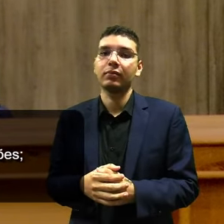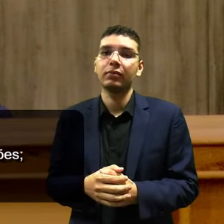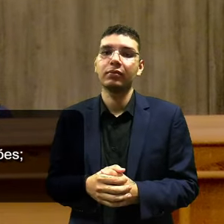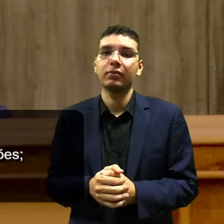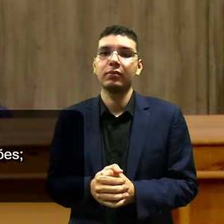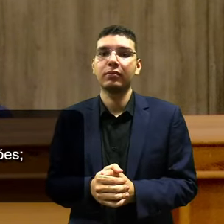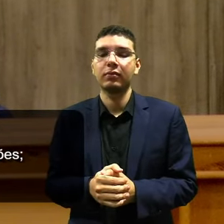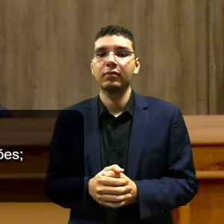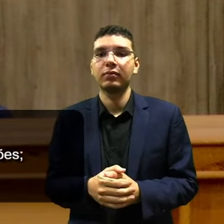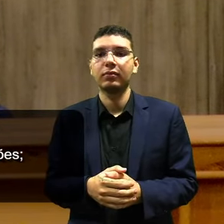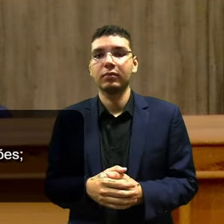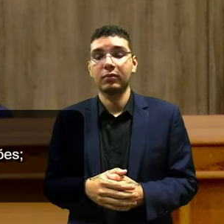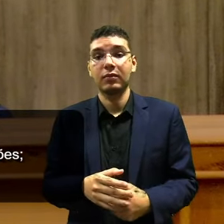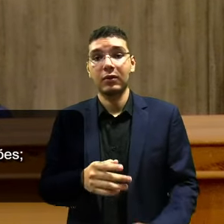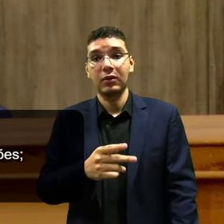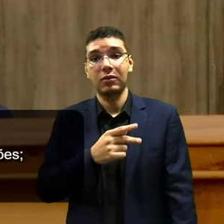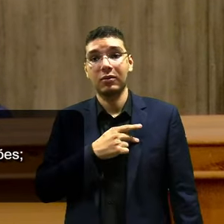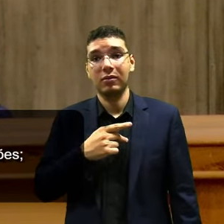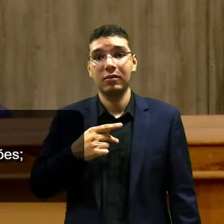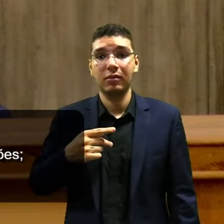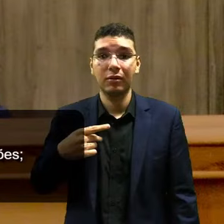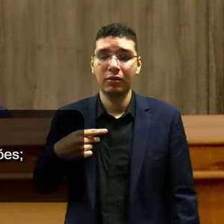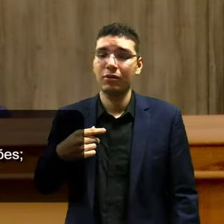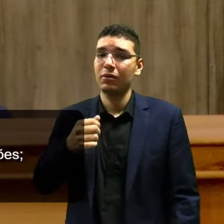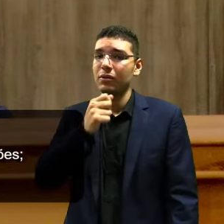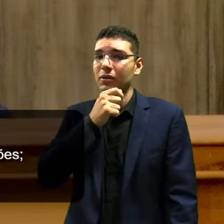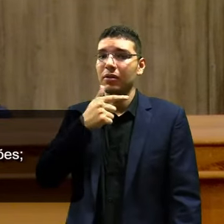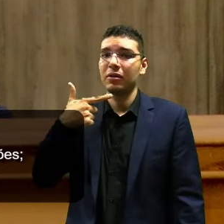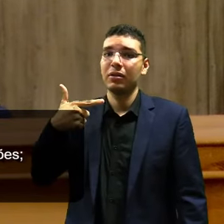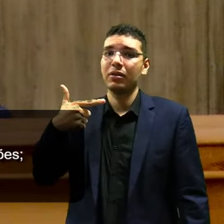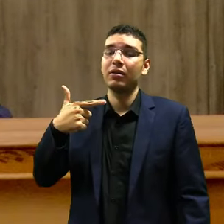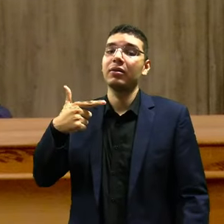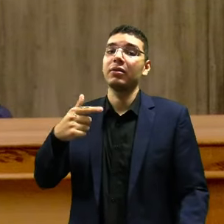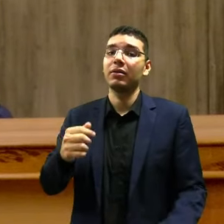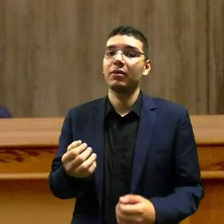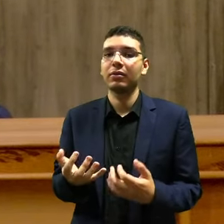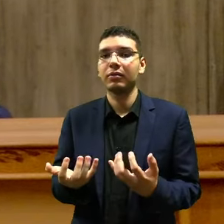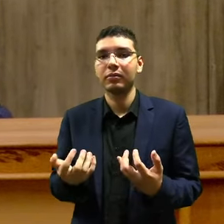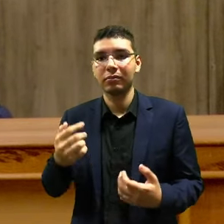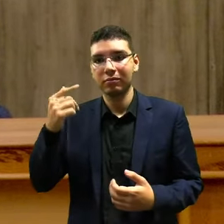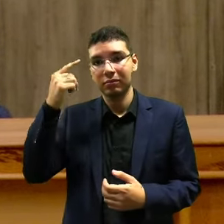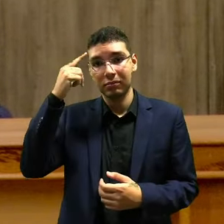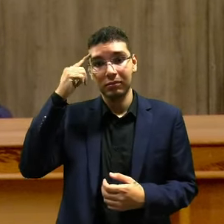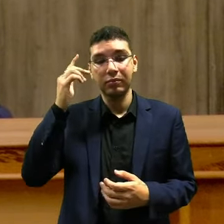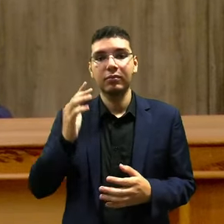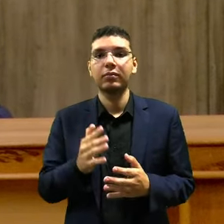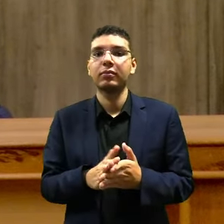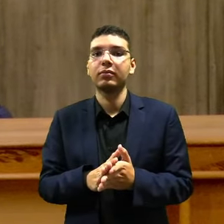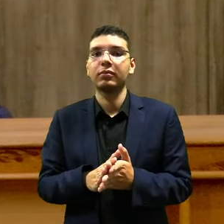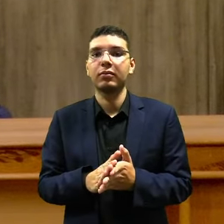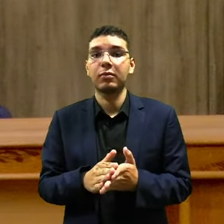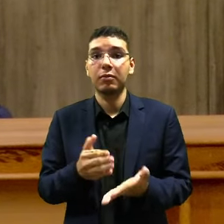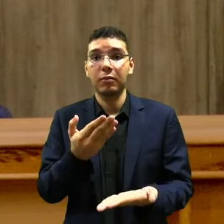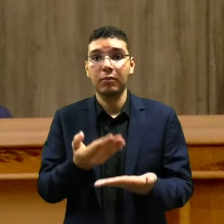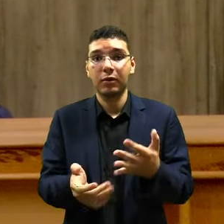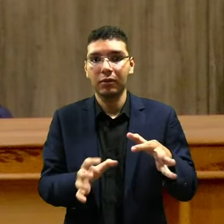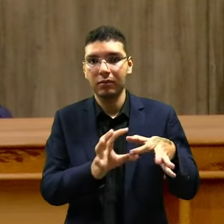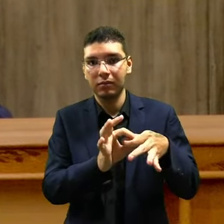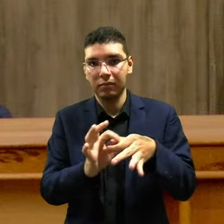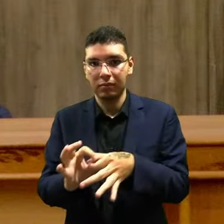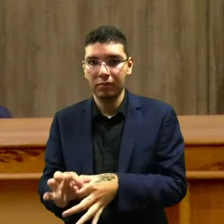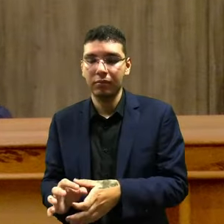tenho aí ele foi pro campo agora um dia desse eu vi aí irmão como é que tu tá show o negócio